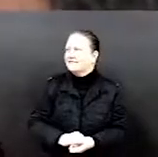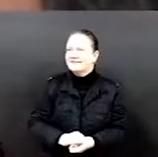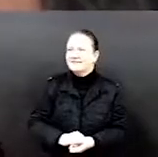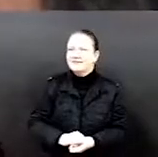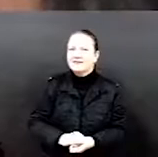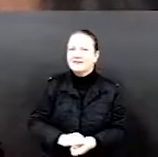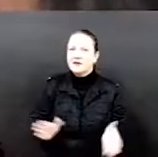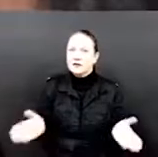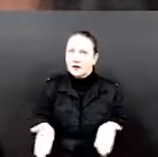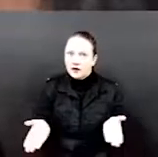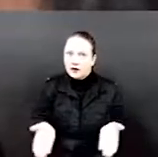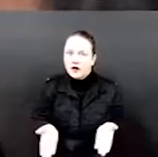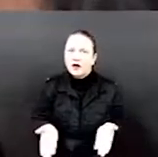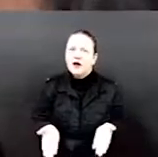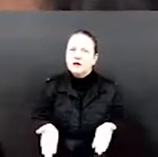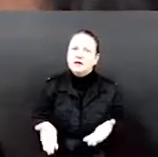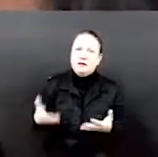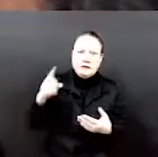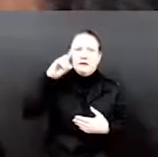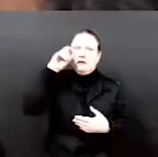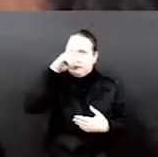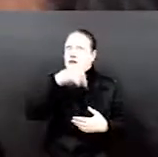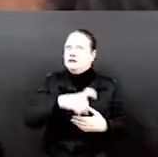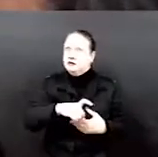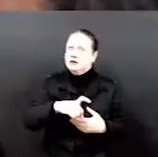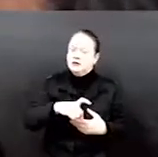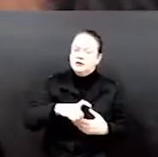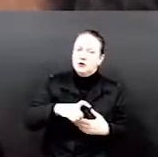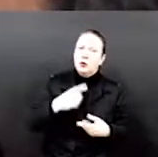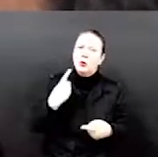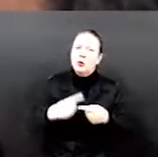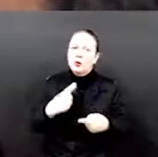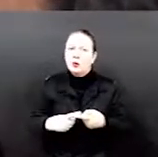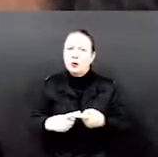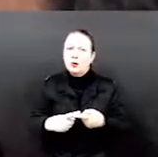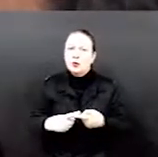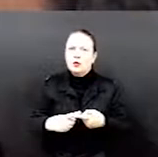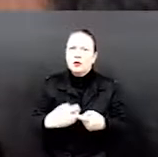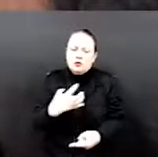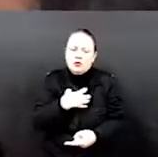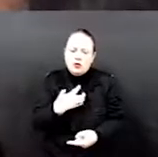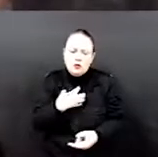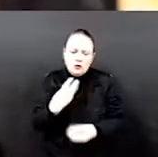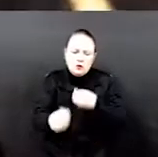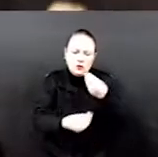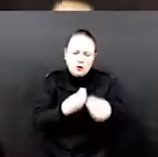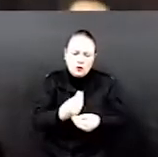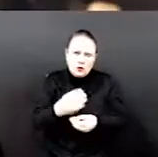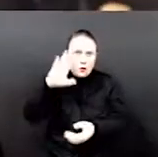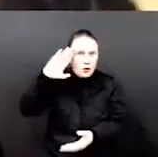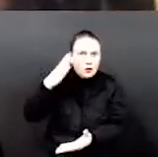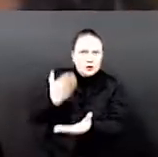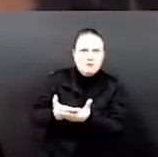Olha, isso é uma questão, né, tão delicada, porque a melhor maneira de lidar, como eu